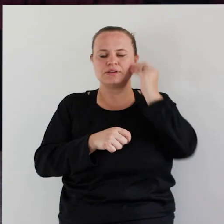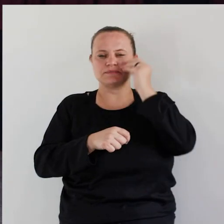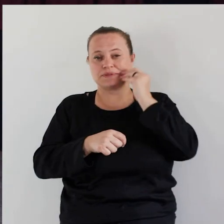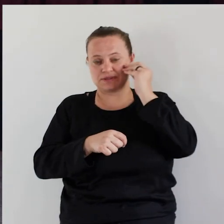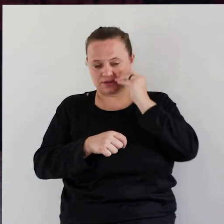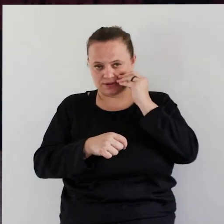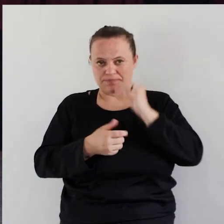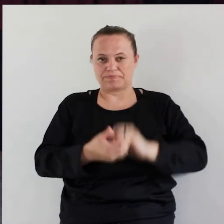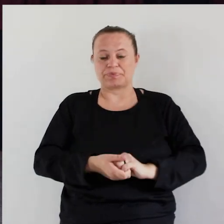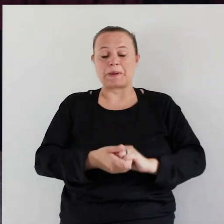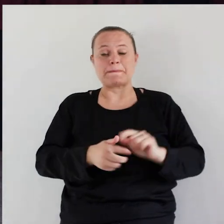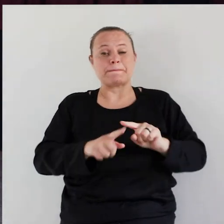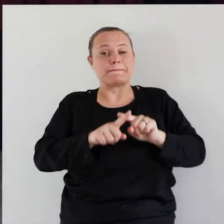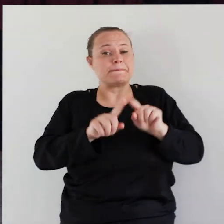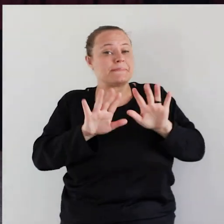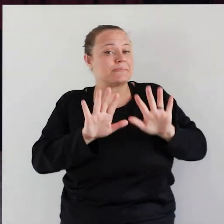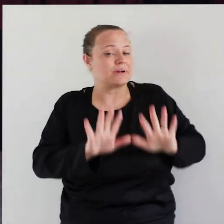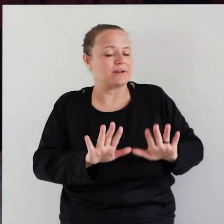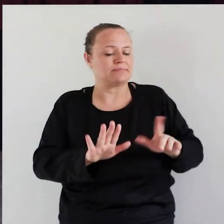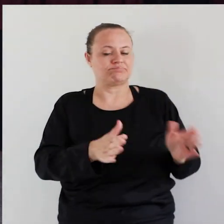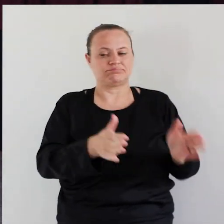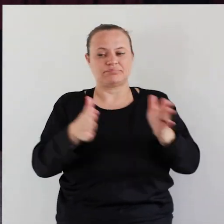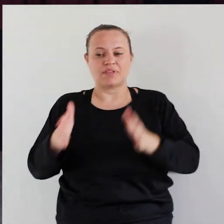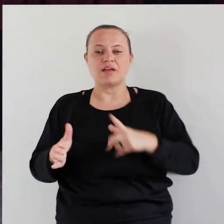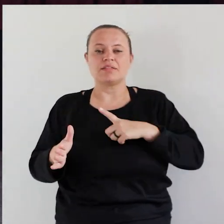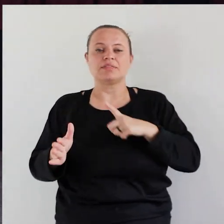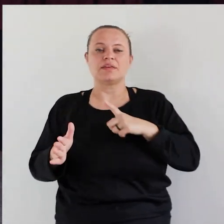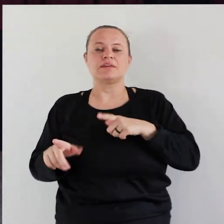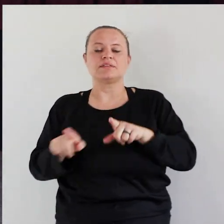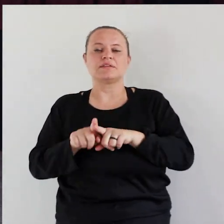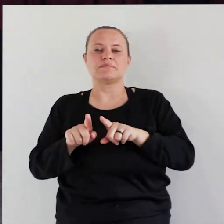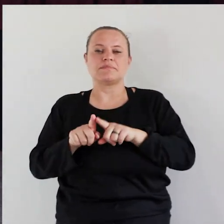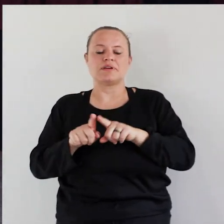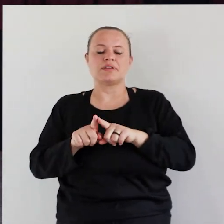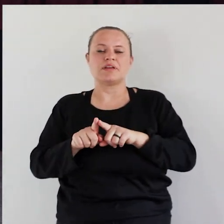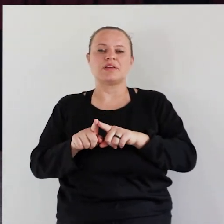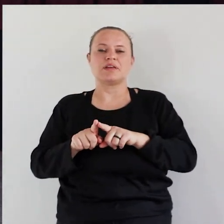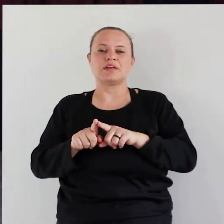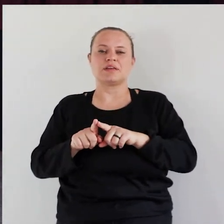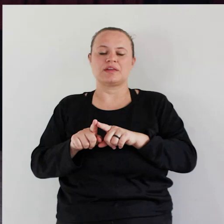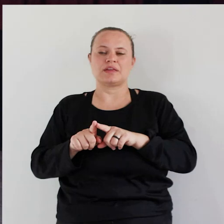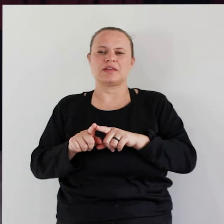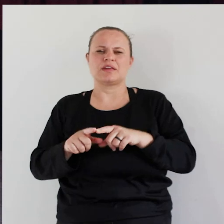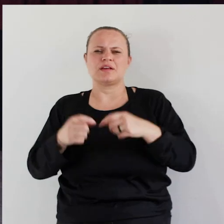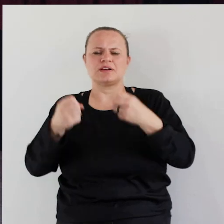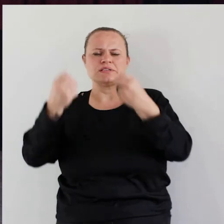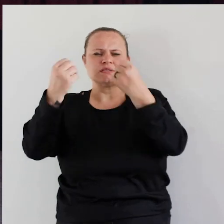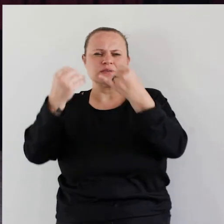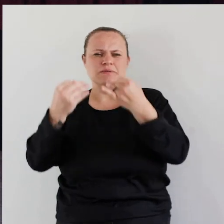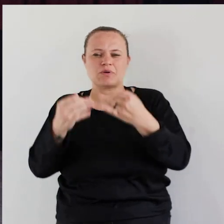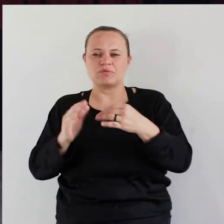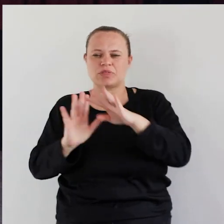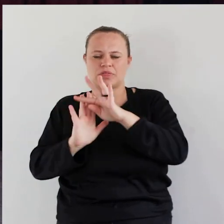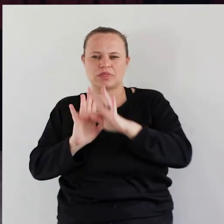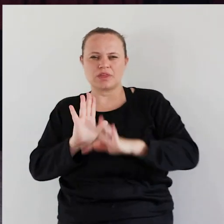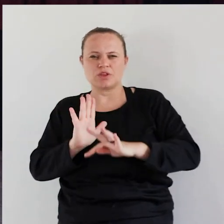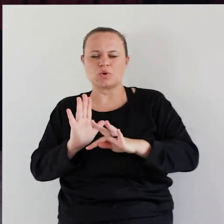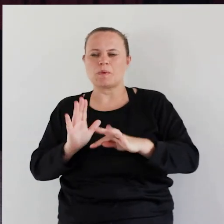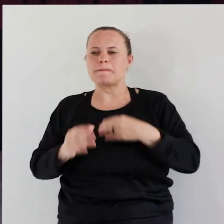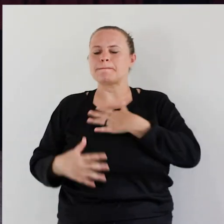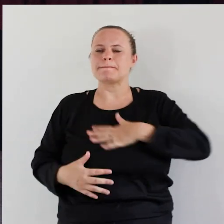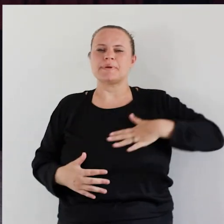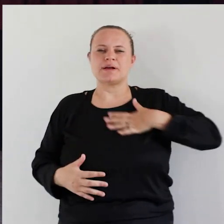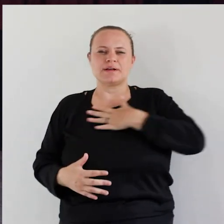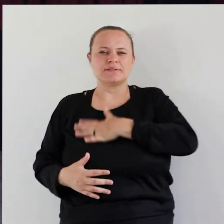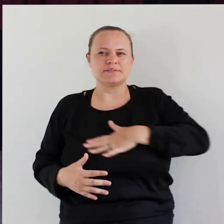desafios e as dificuldades e as realizações dessa experiência. Ao mesmo tempo que tem uma